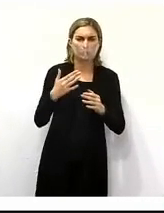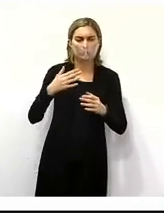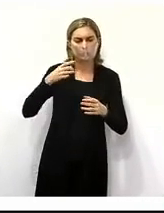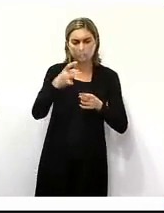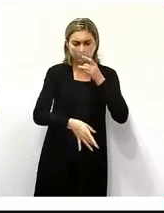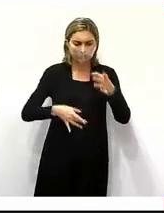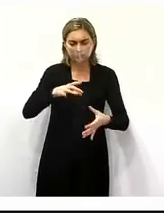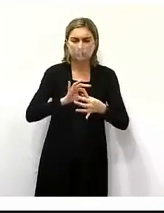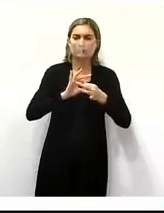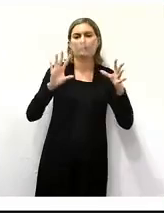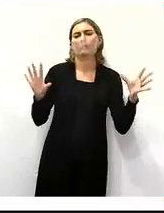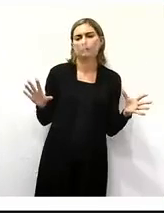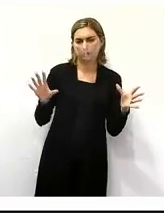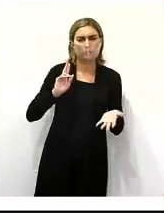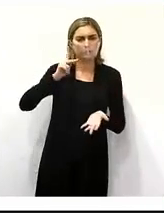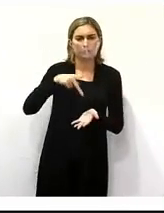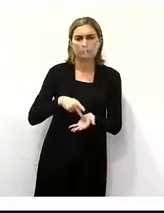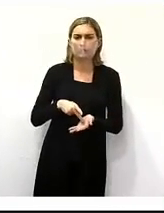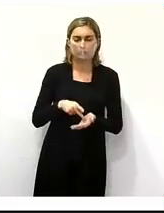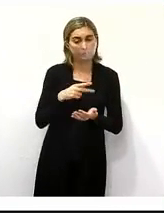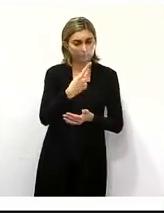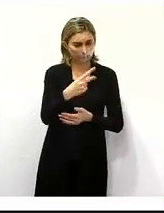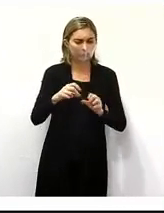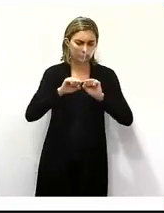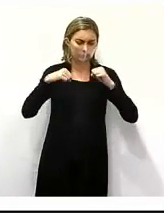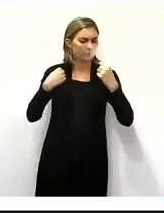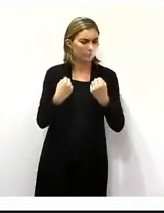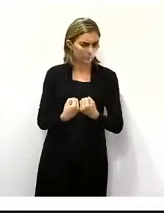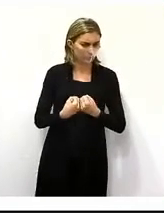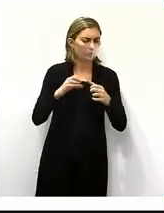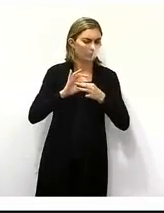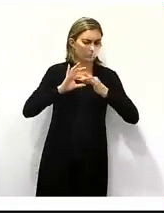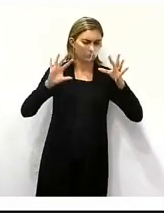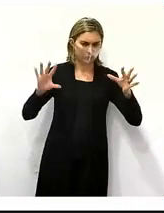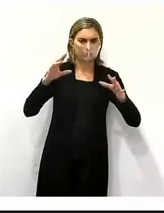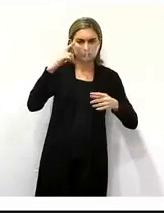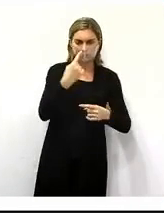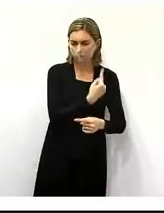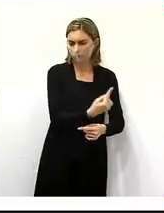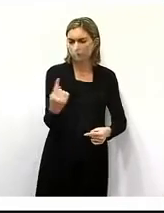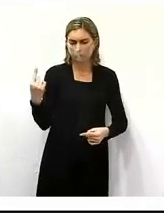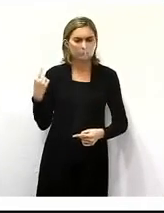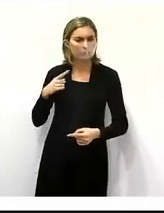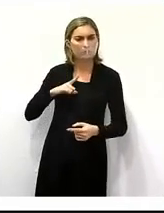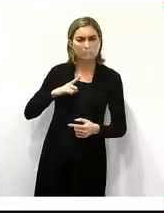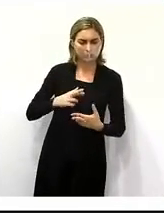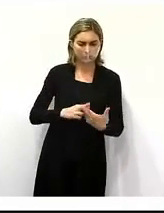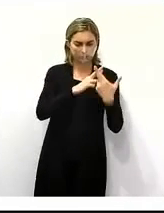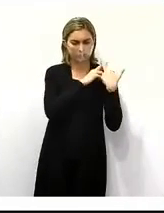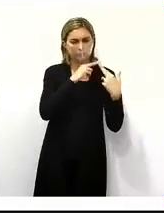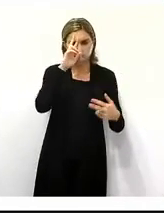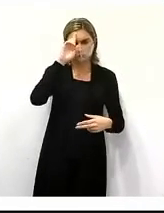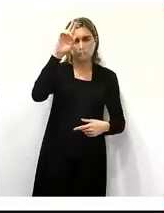à sua liberdade original. Nessa sociedade, a liberdade individual é delegada a